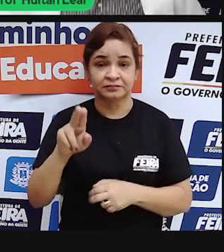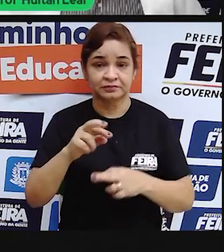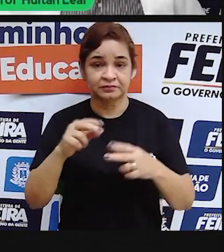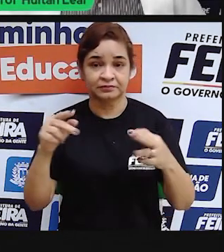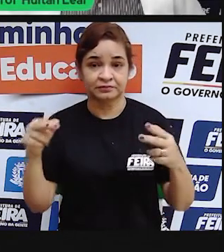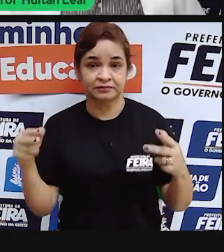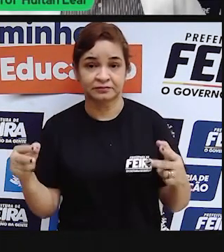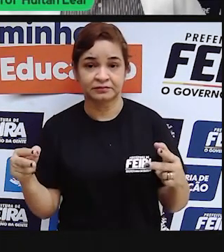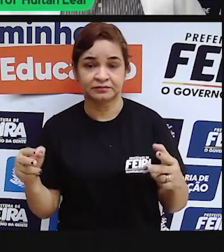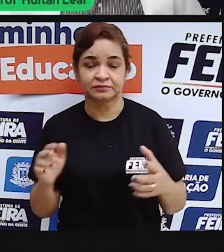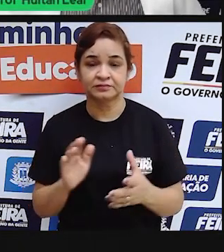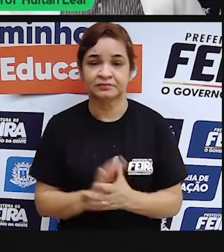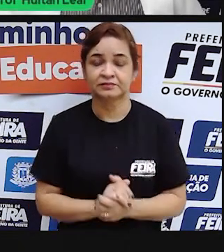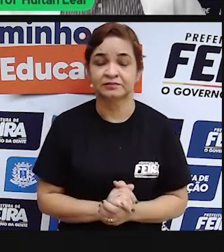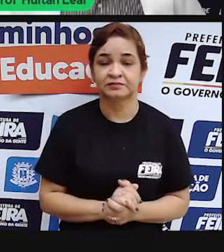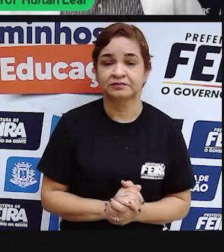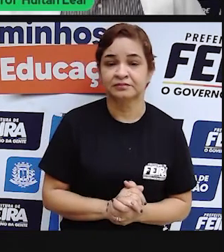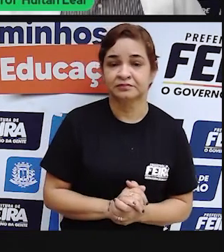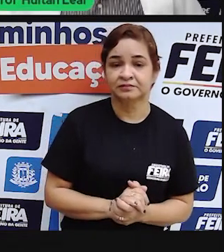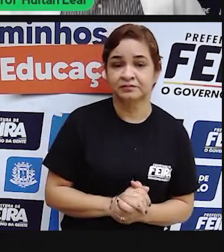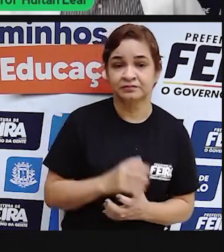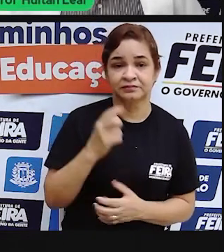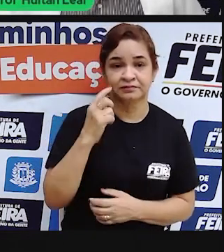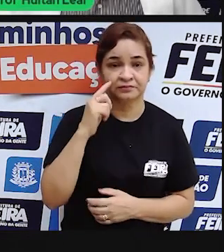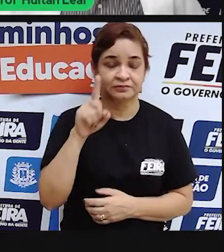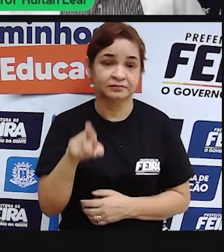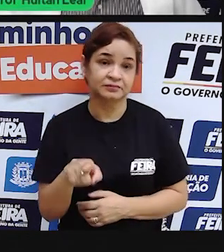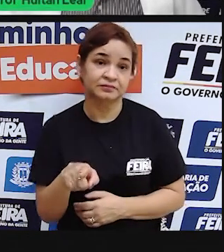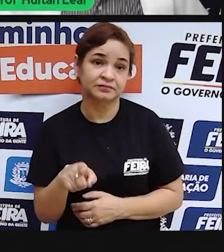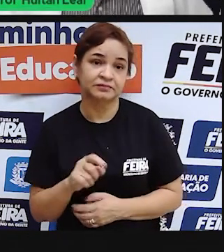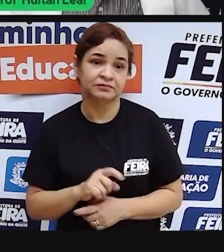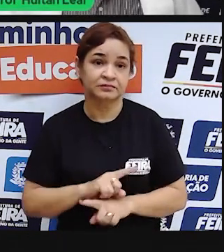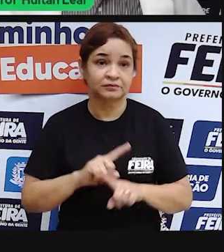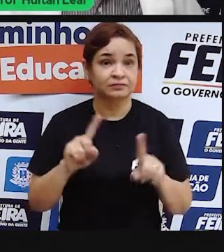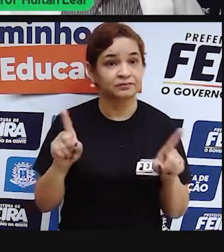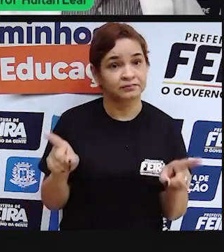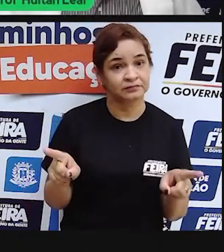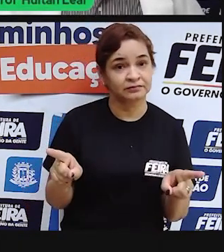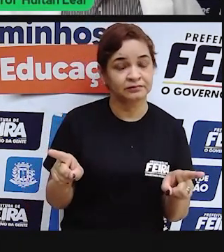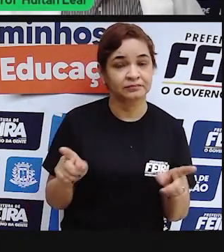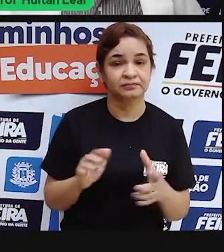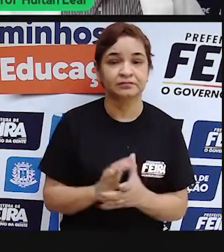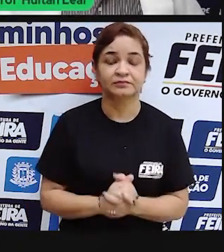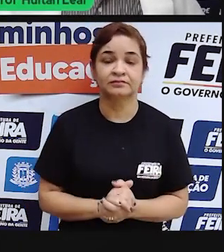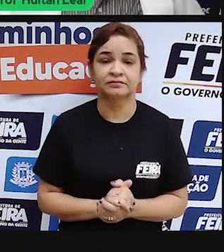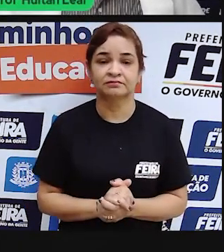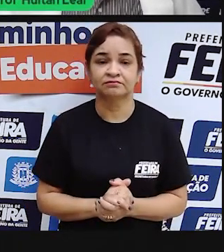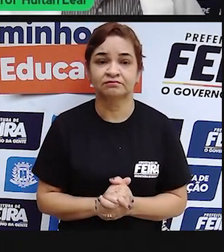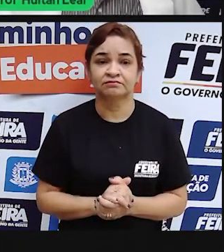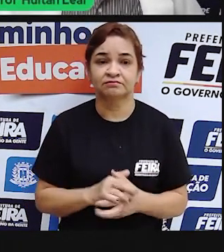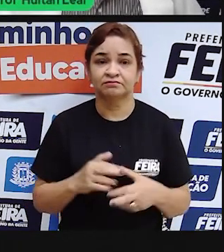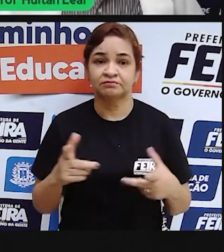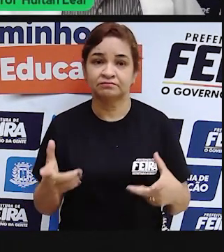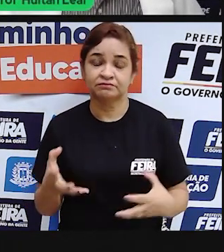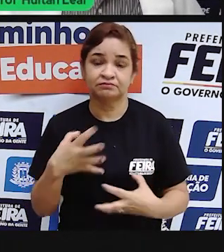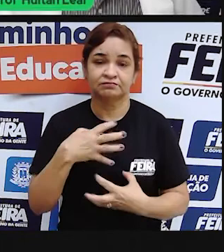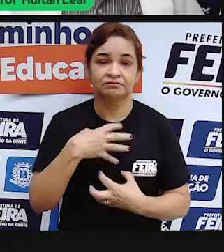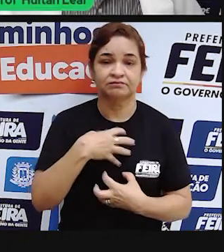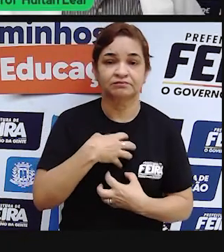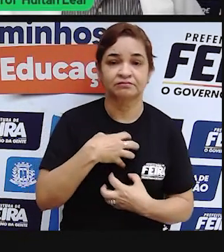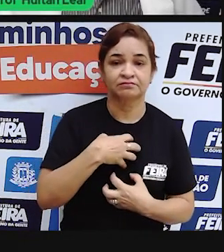seres, animados, inanimados, reais, irreais, materiais,